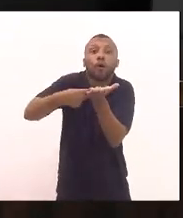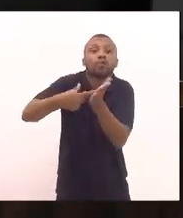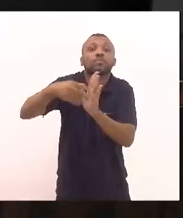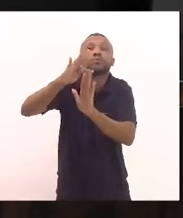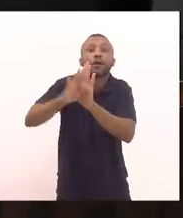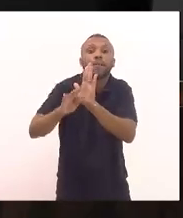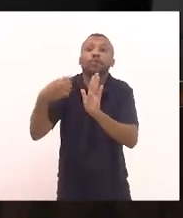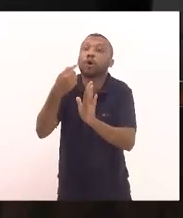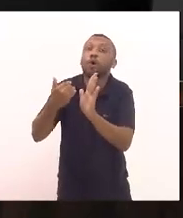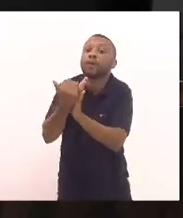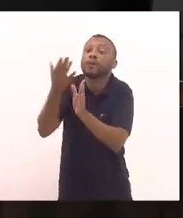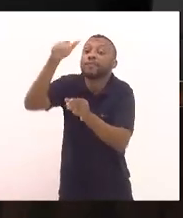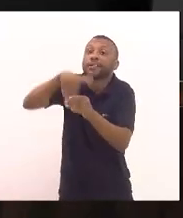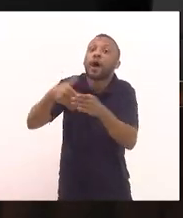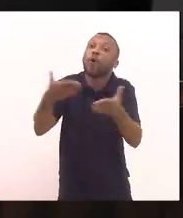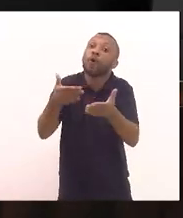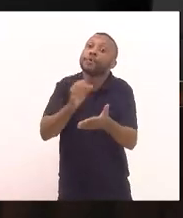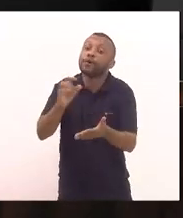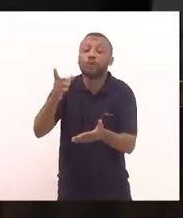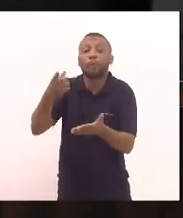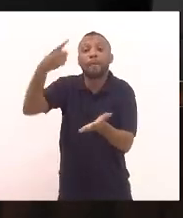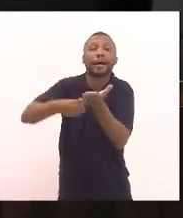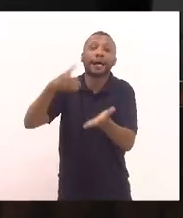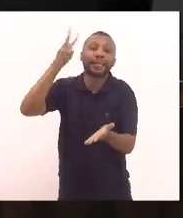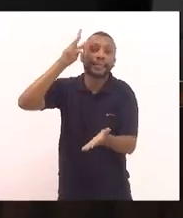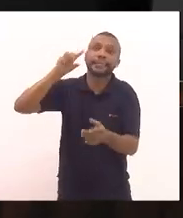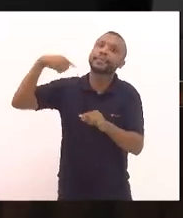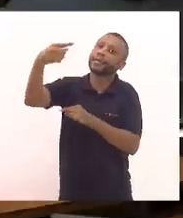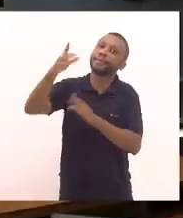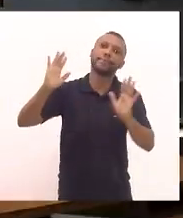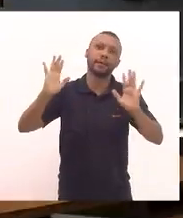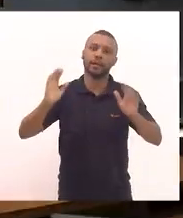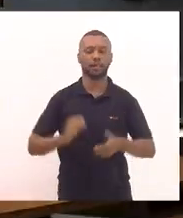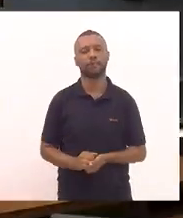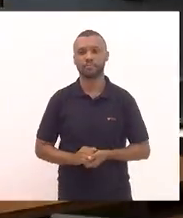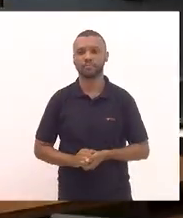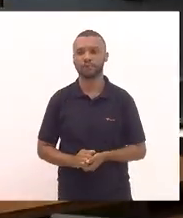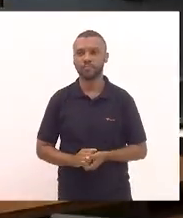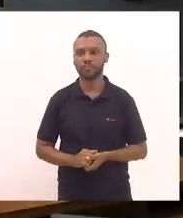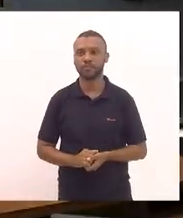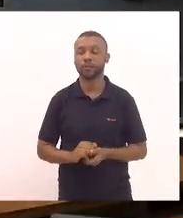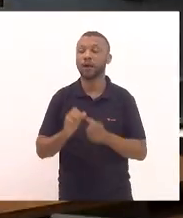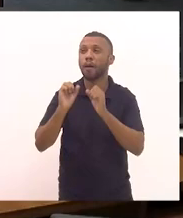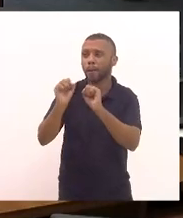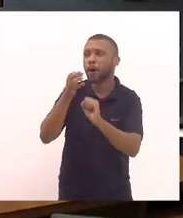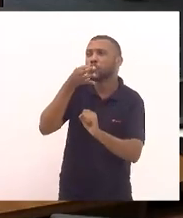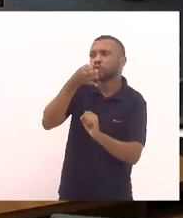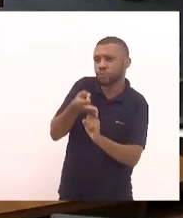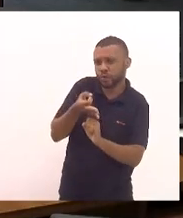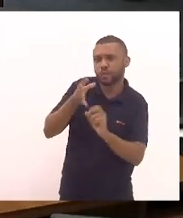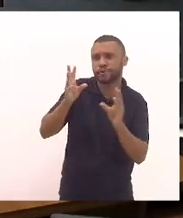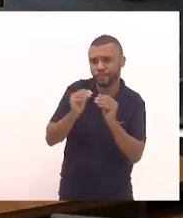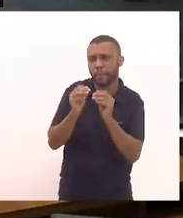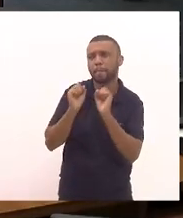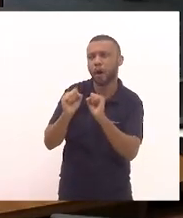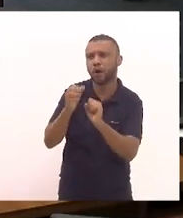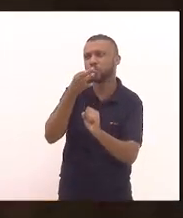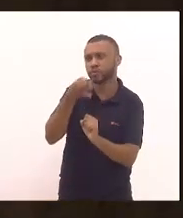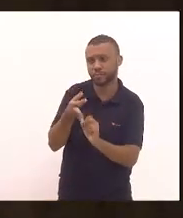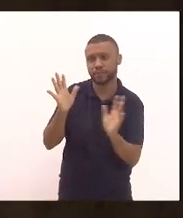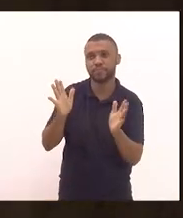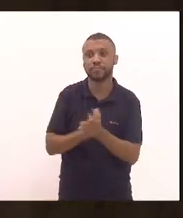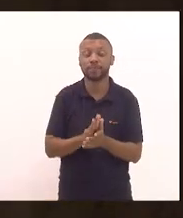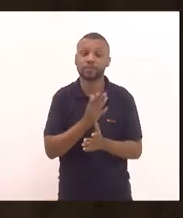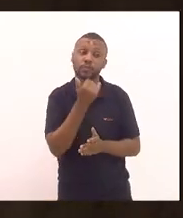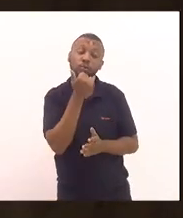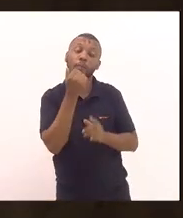que a gente possa votar hoje, senão vamos votar terça-feira. Senhor presidente, posso sugerir? Eu sugiro